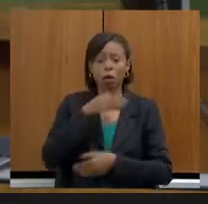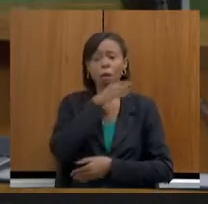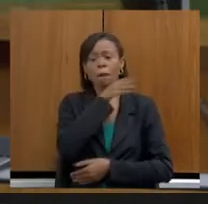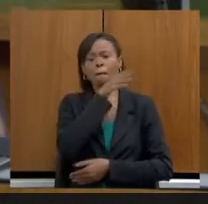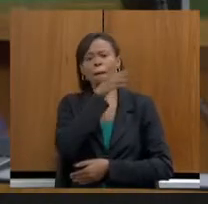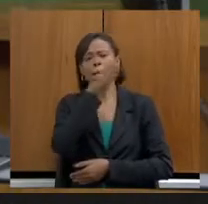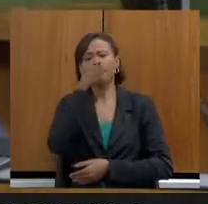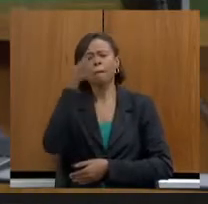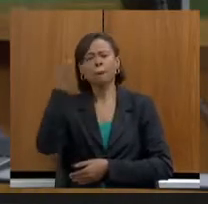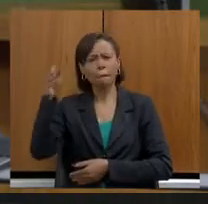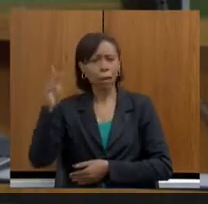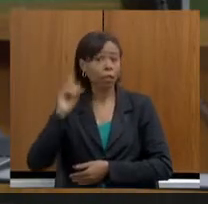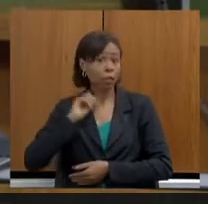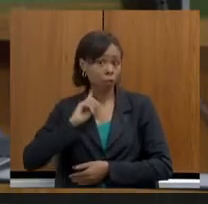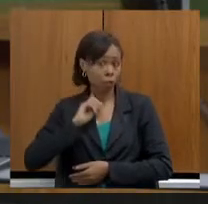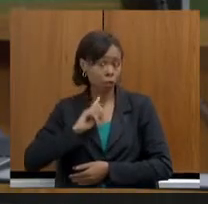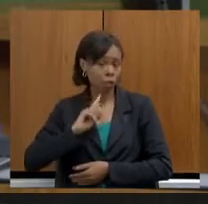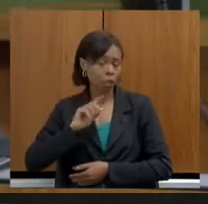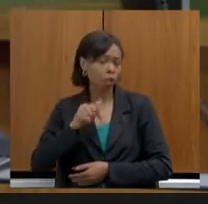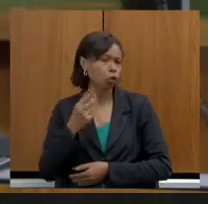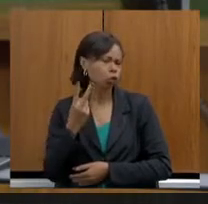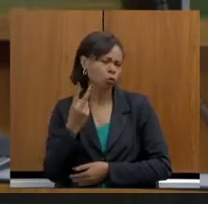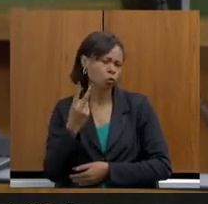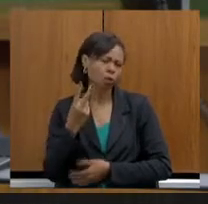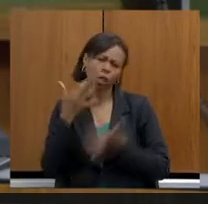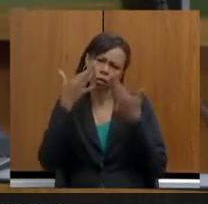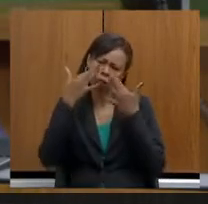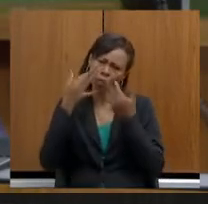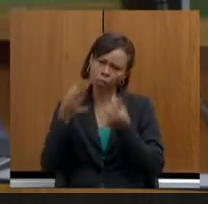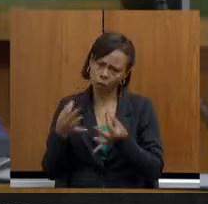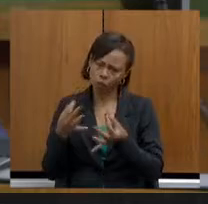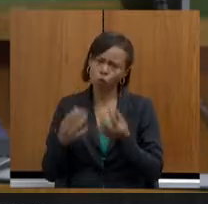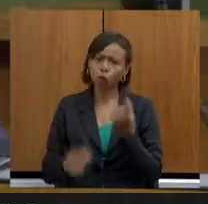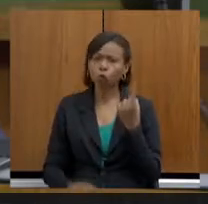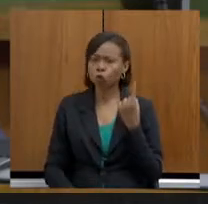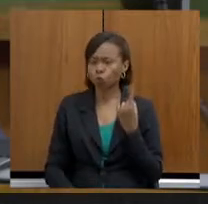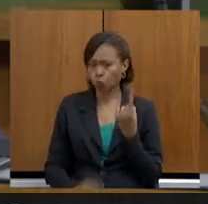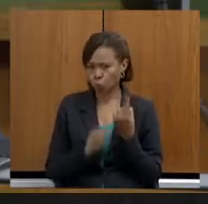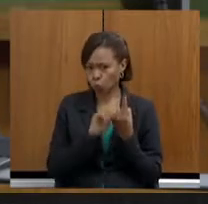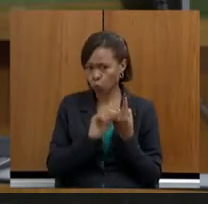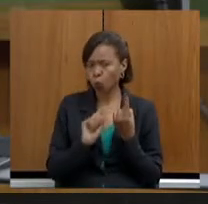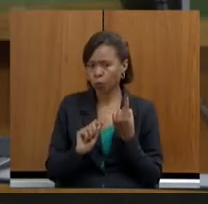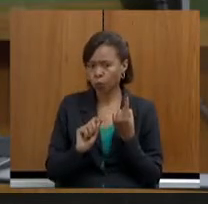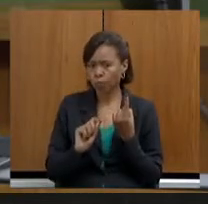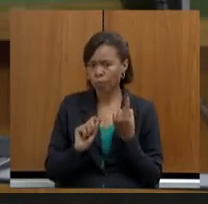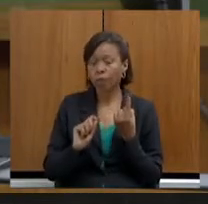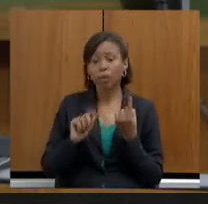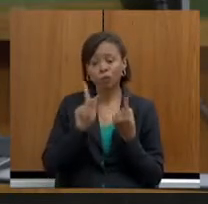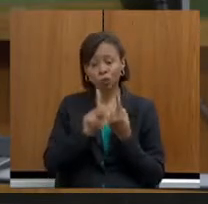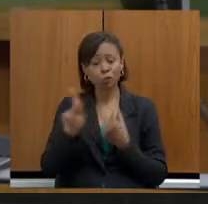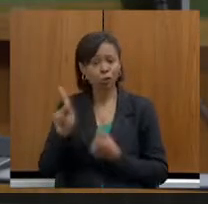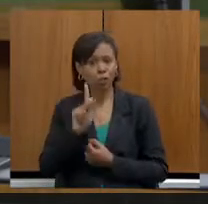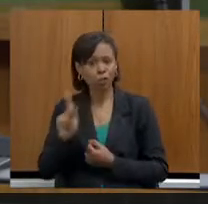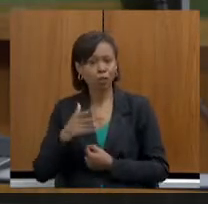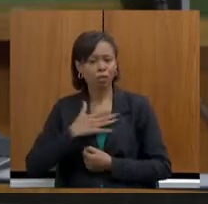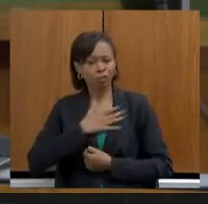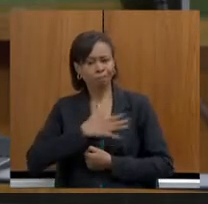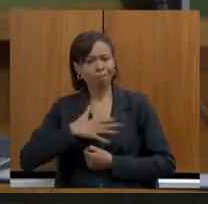e tem duas coisas que tem me chamado atenção a satisfação dos dos nossos professores